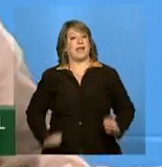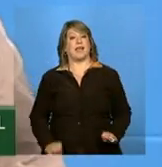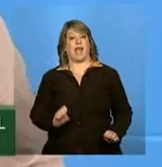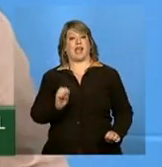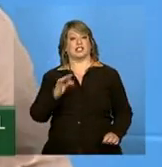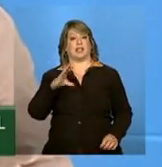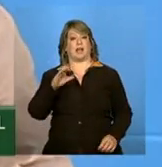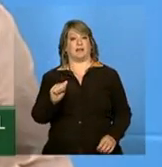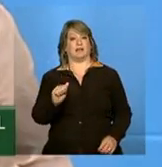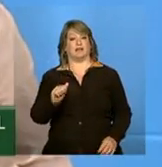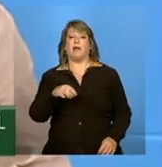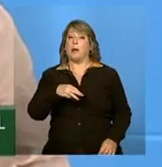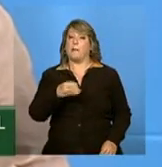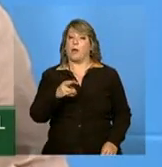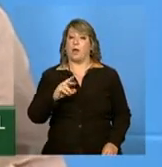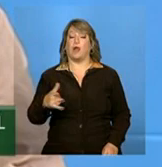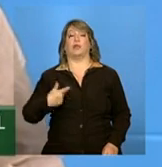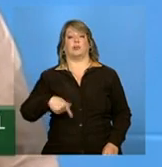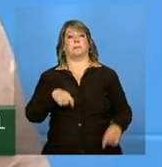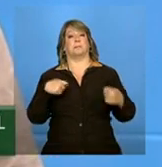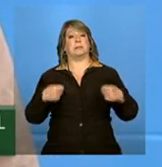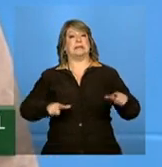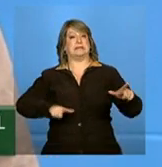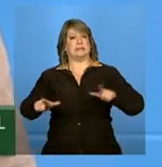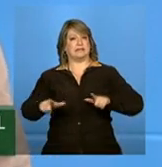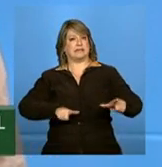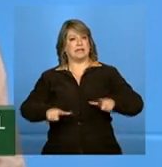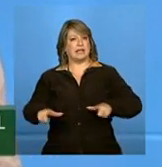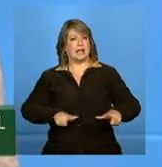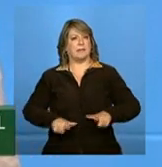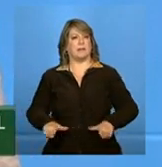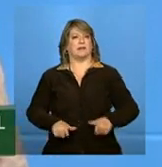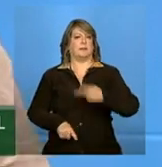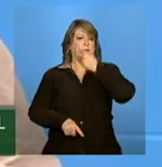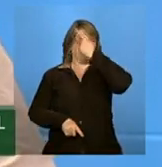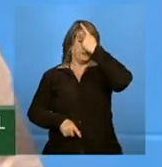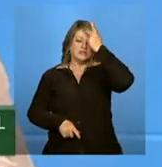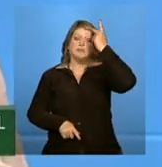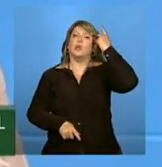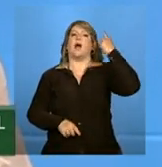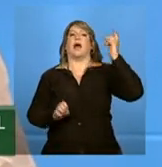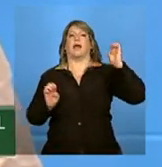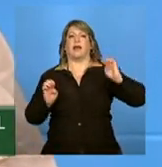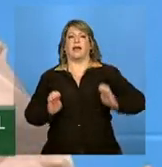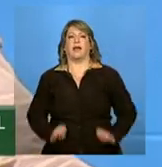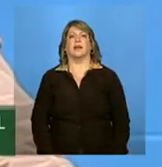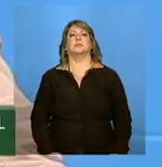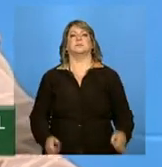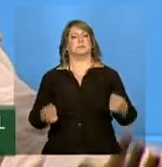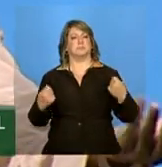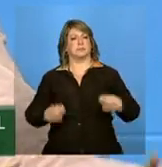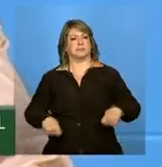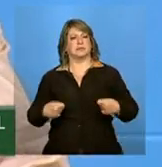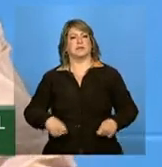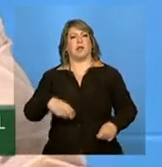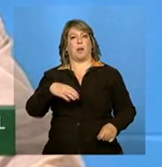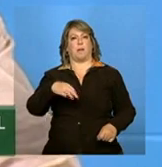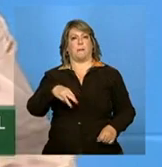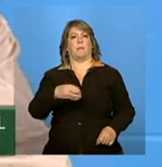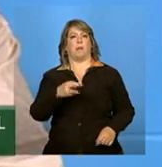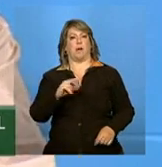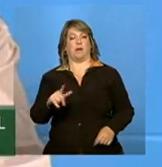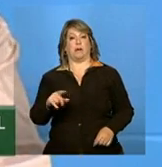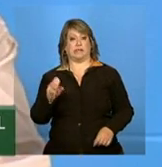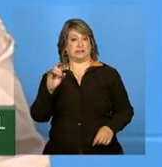uma questão moral. A gente tem que trabalhar de forma ética, de forma moral. E a menos que a gente seja ético e moral, as pessoas não